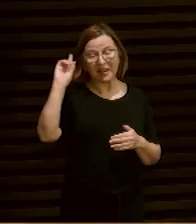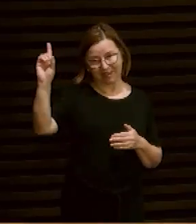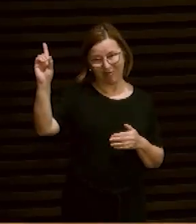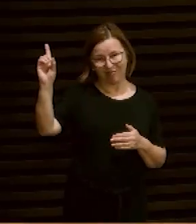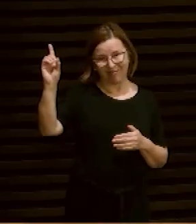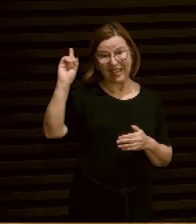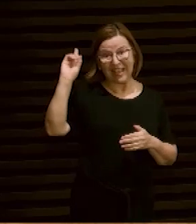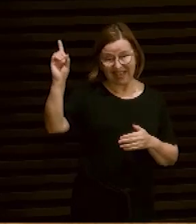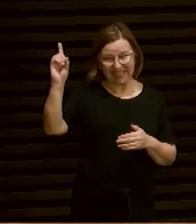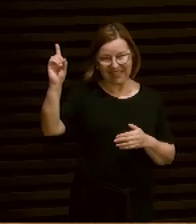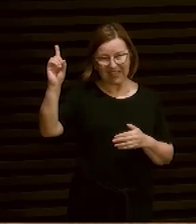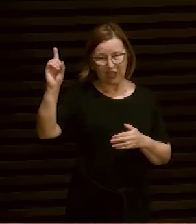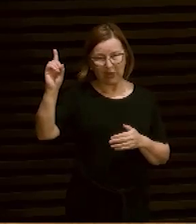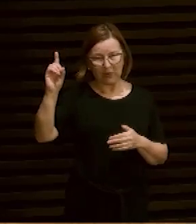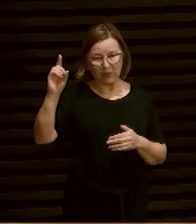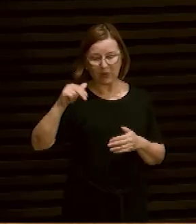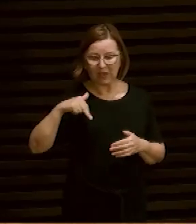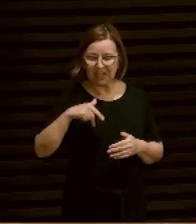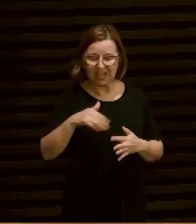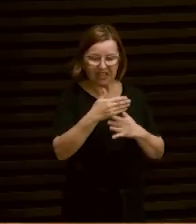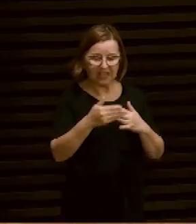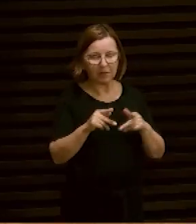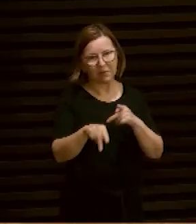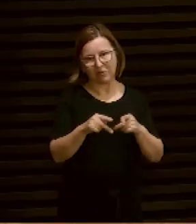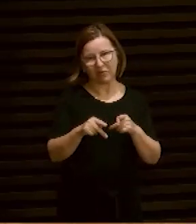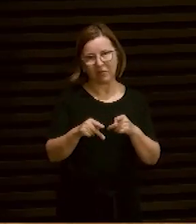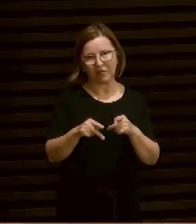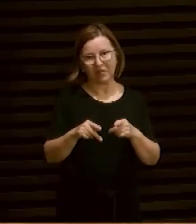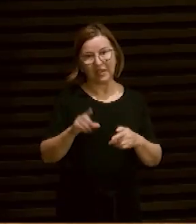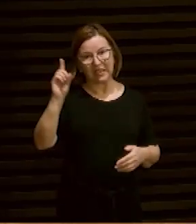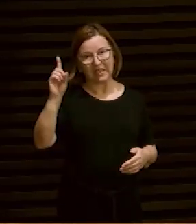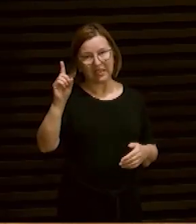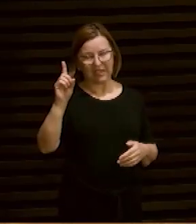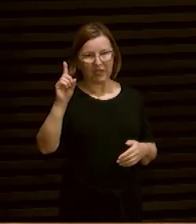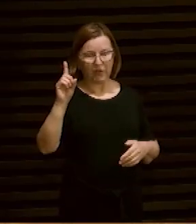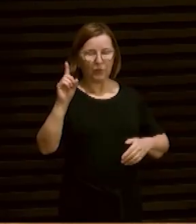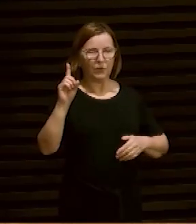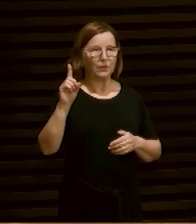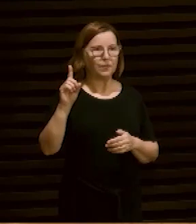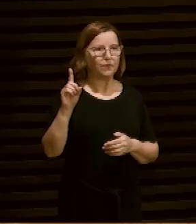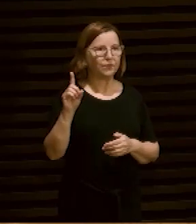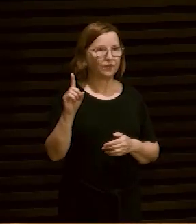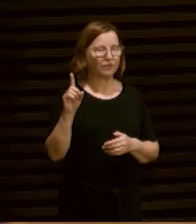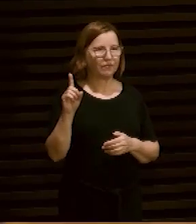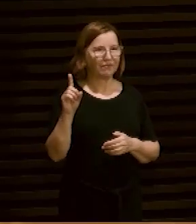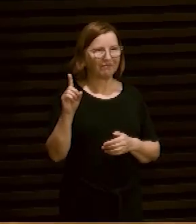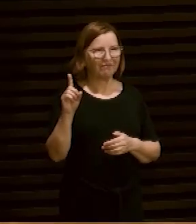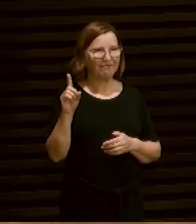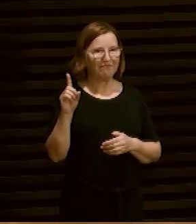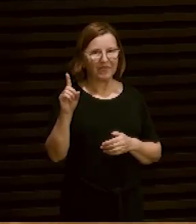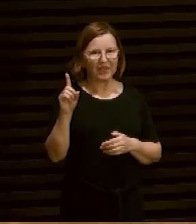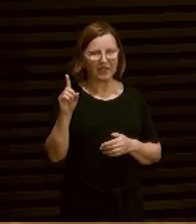ando. Eu ando no meio do povo. Eu não sou um Deus enoteísta. Um